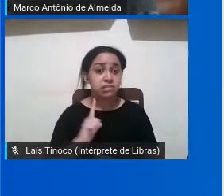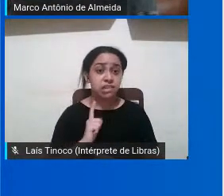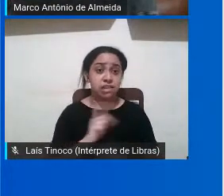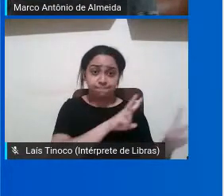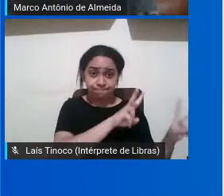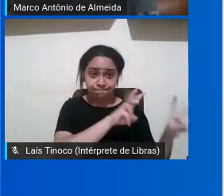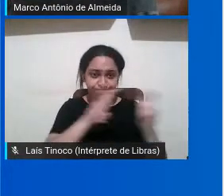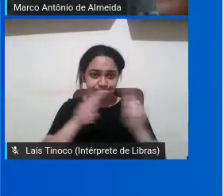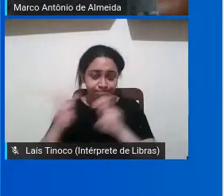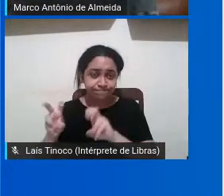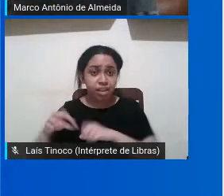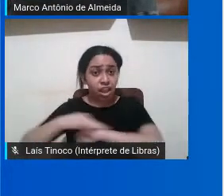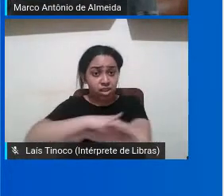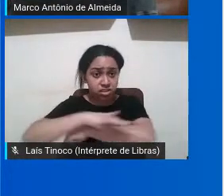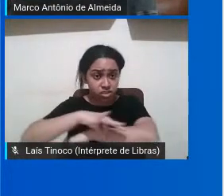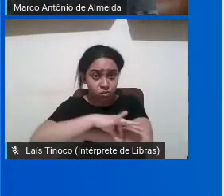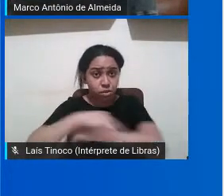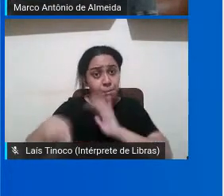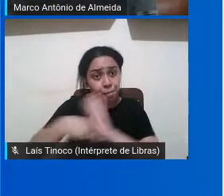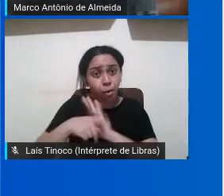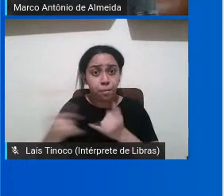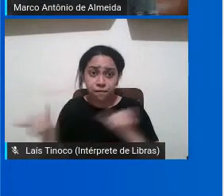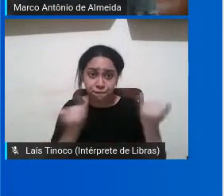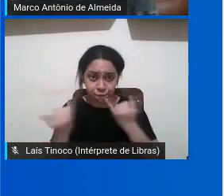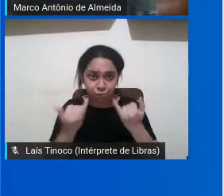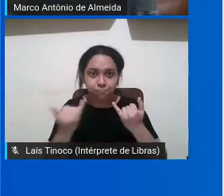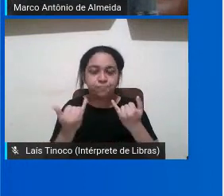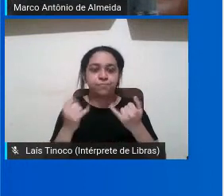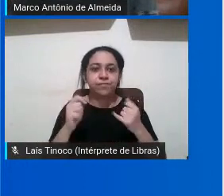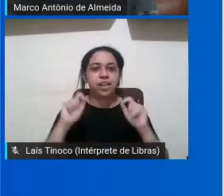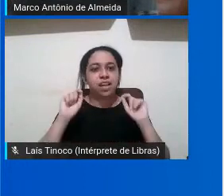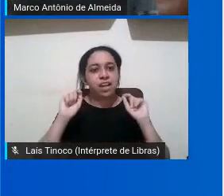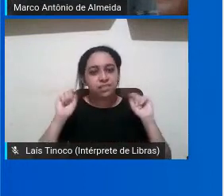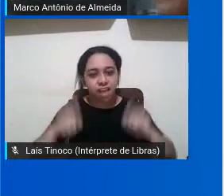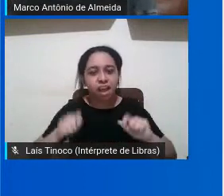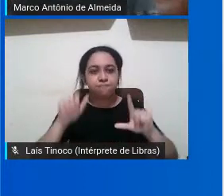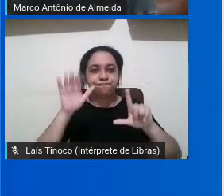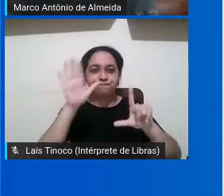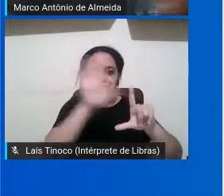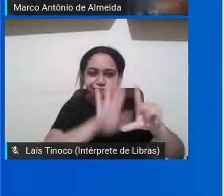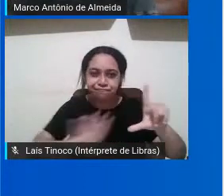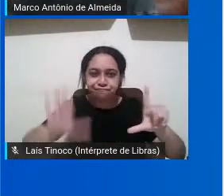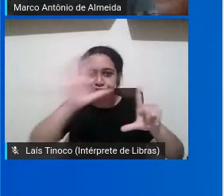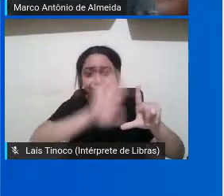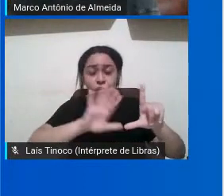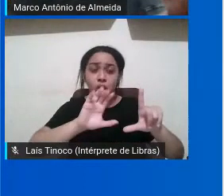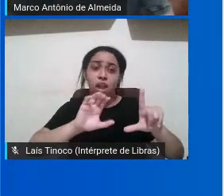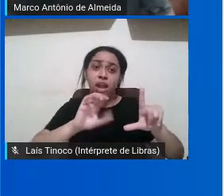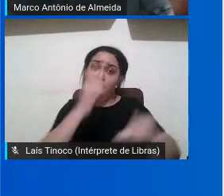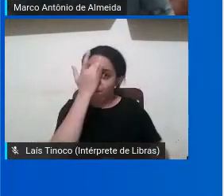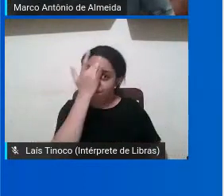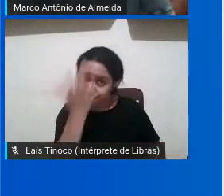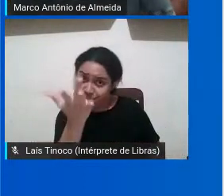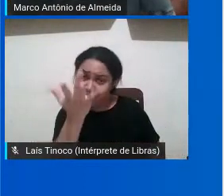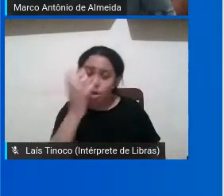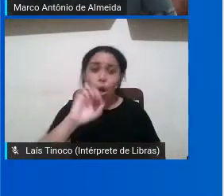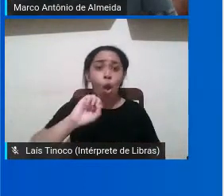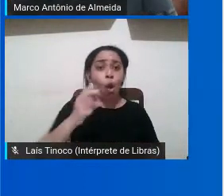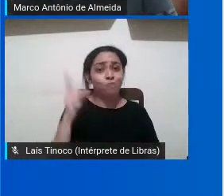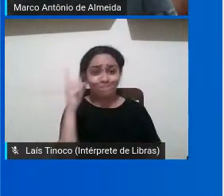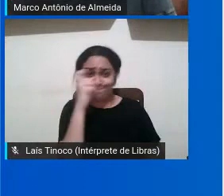da informação né que propicia interfaces e facilita uma dificultam né o desenvolvimento